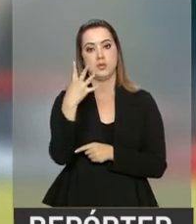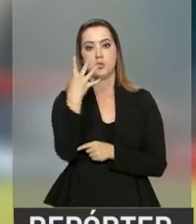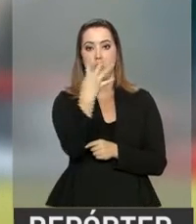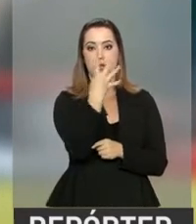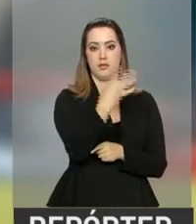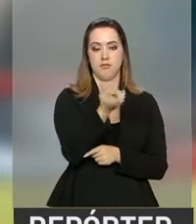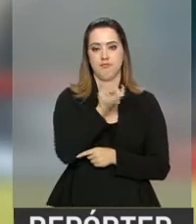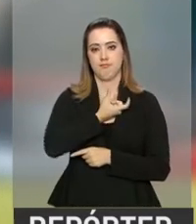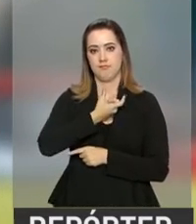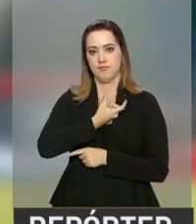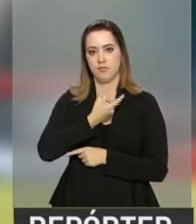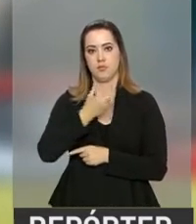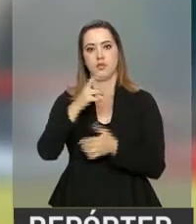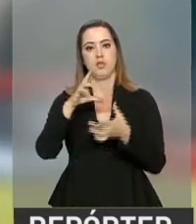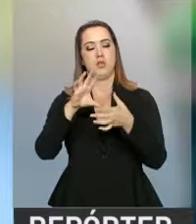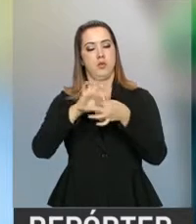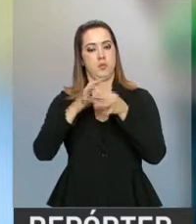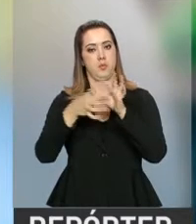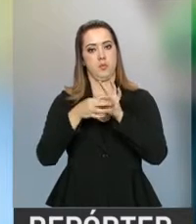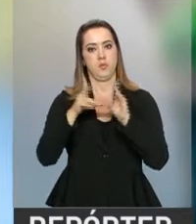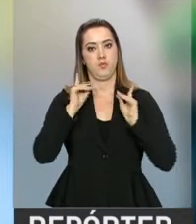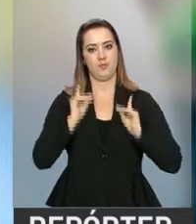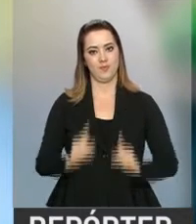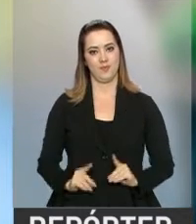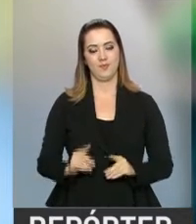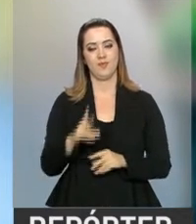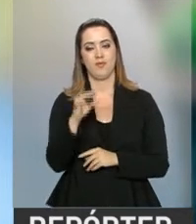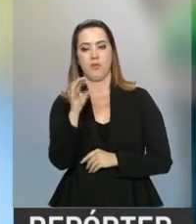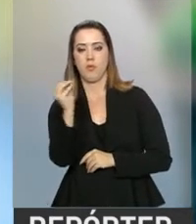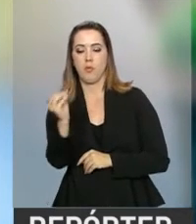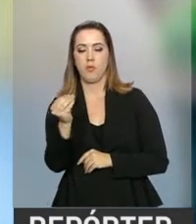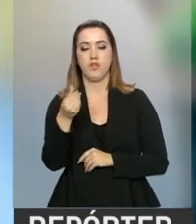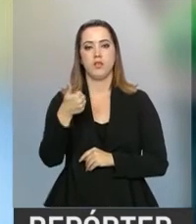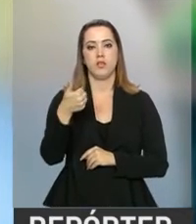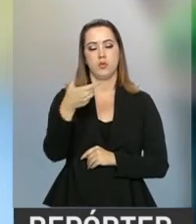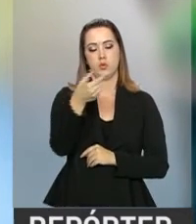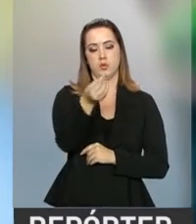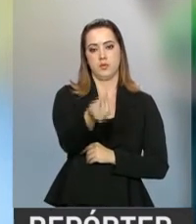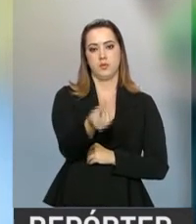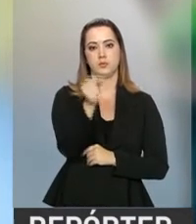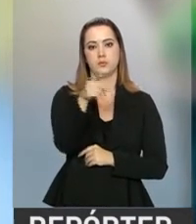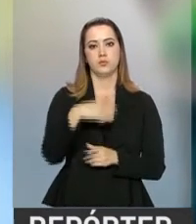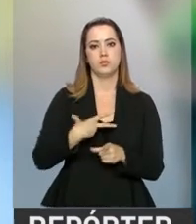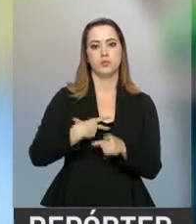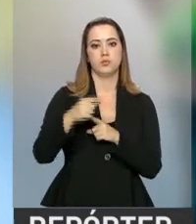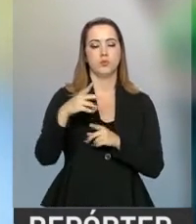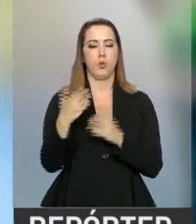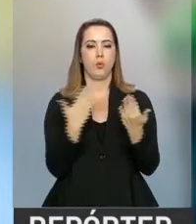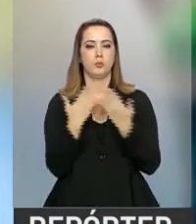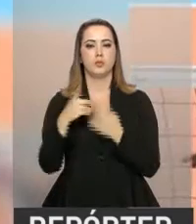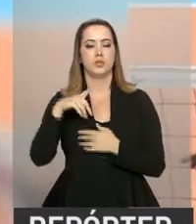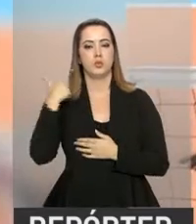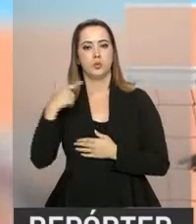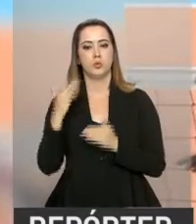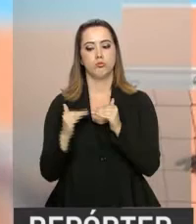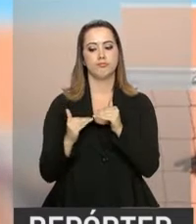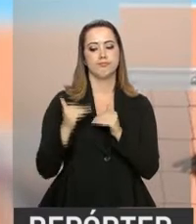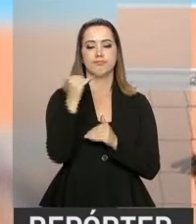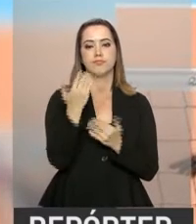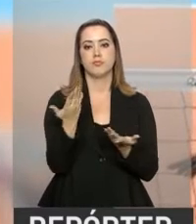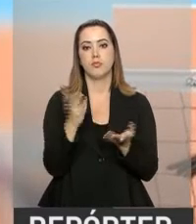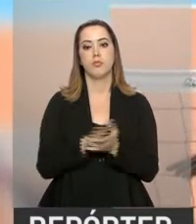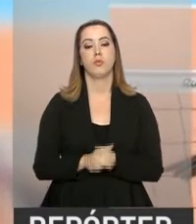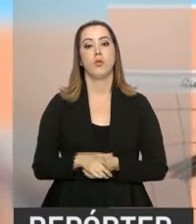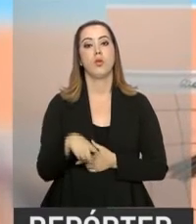na Paralimpíada Rio 2016, superando o total de medalhas conquistadas nos Jogos de Londres. Definidas